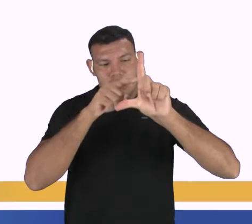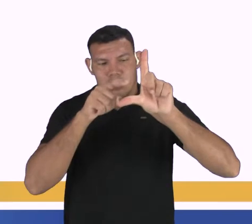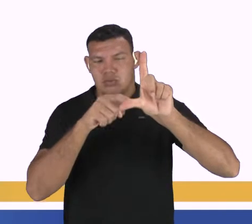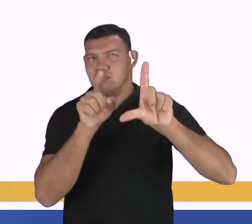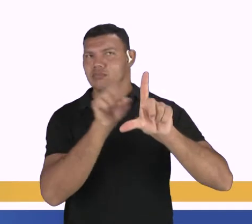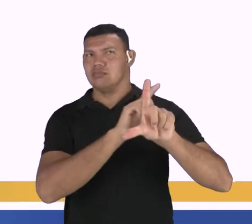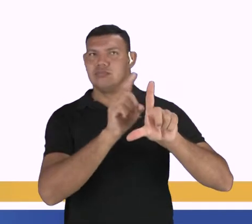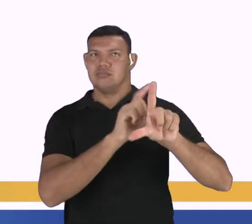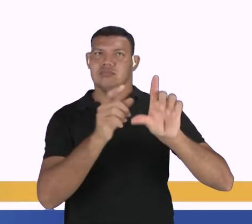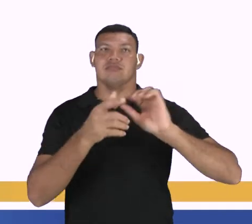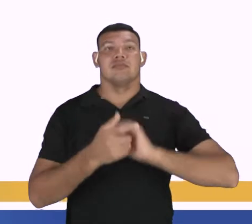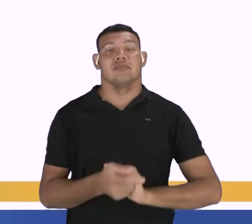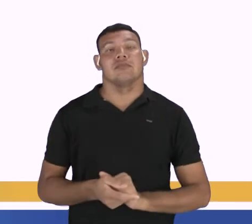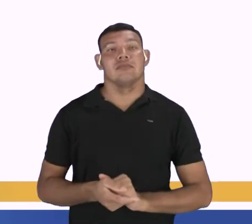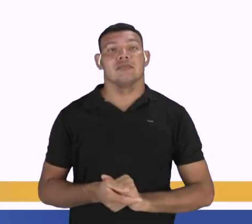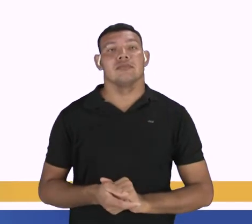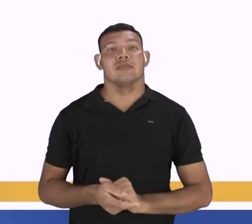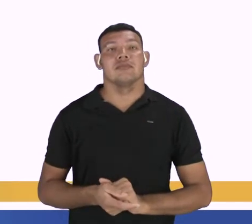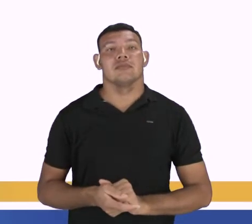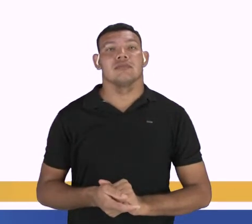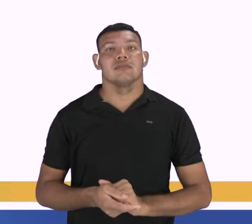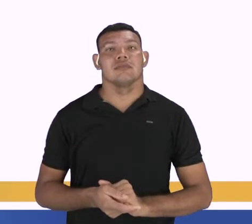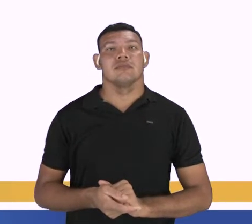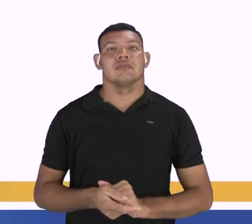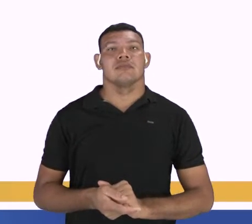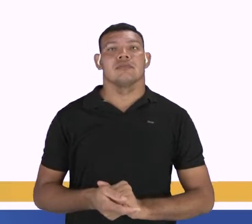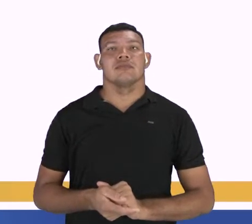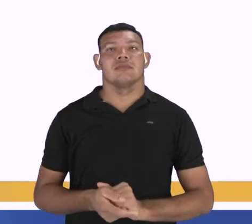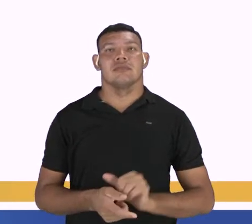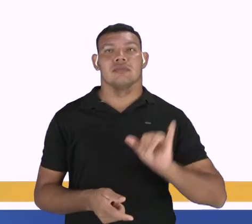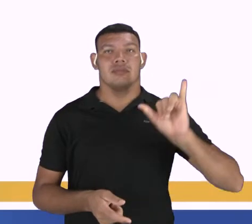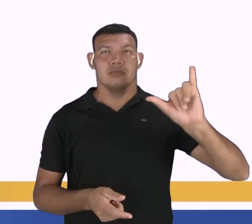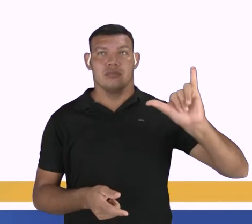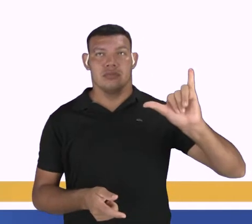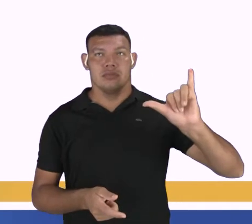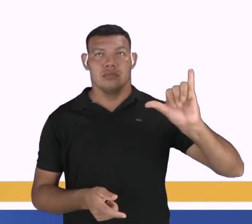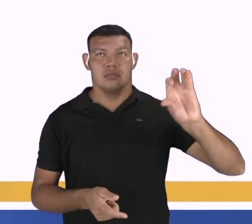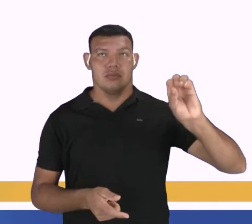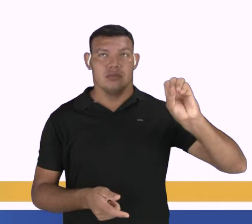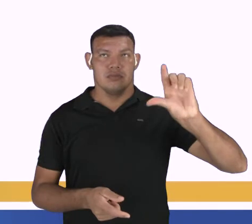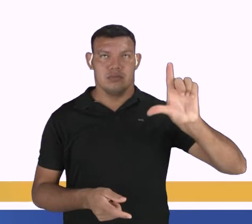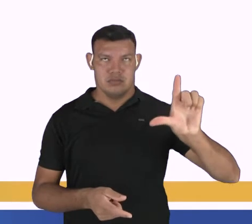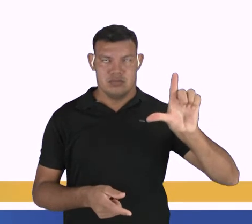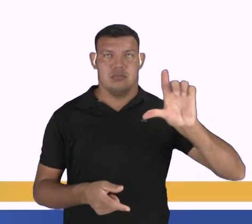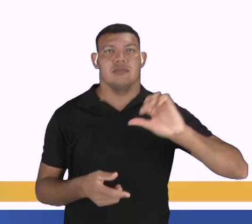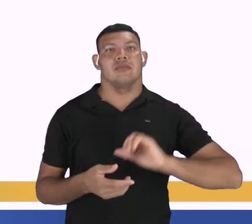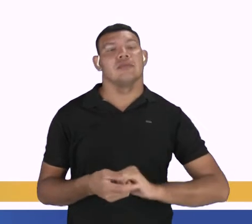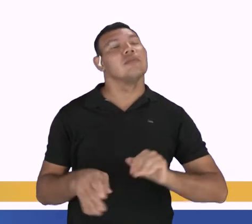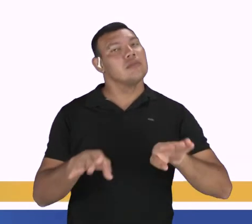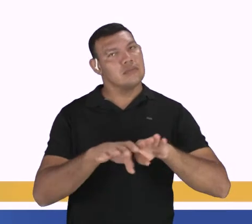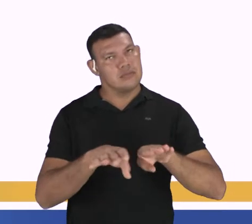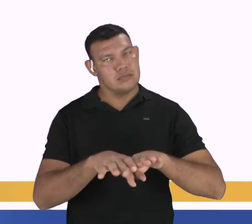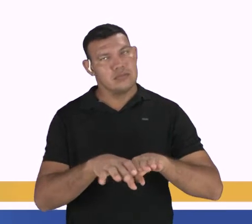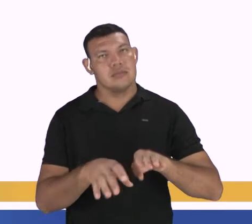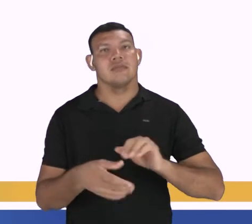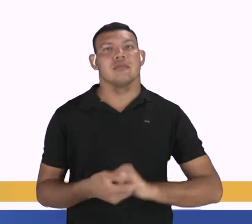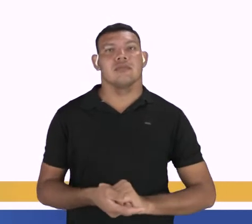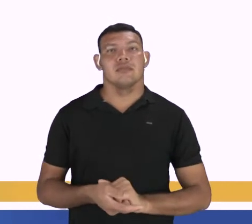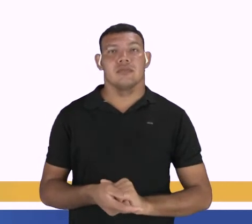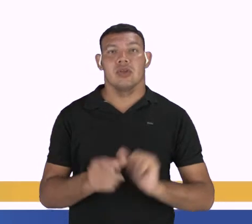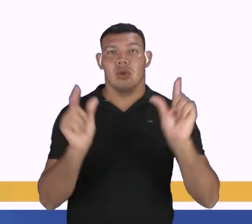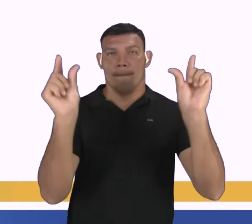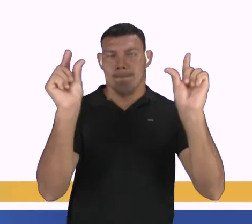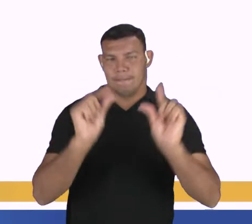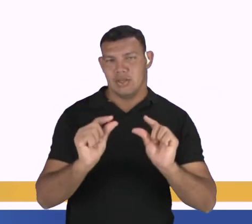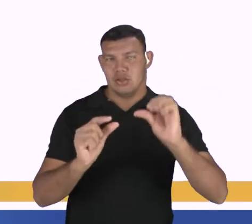direção perpendicular com TJ, certinho? O ângulo IOL também mede